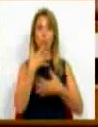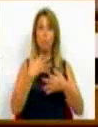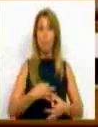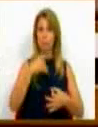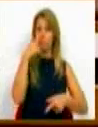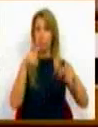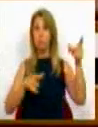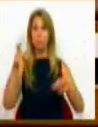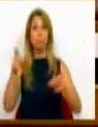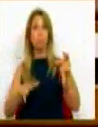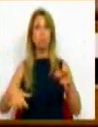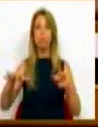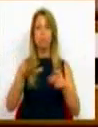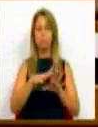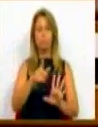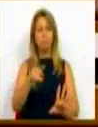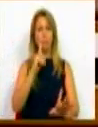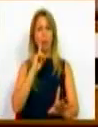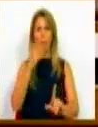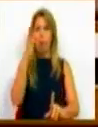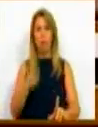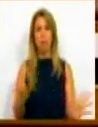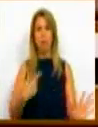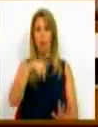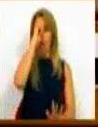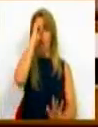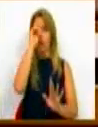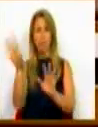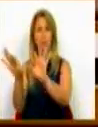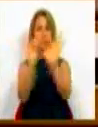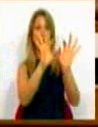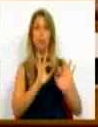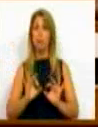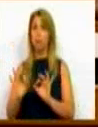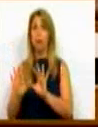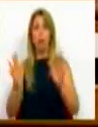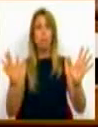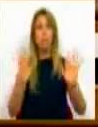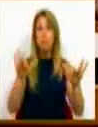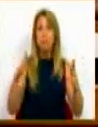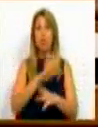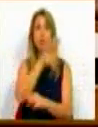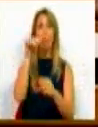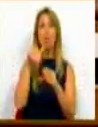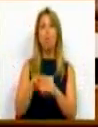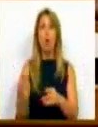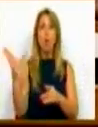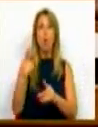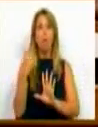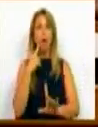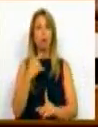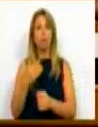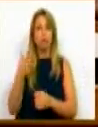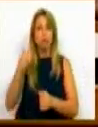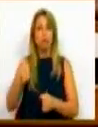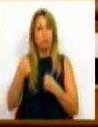são merecedores do mesmo respeito. Tenham eles votado no mais empedernido candidato da direita ou